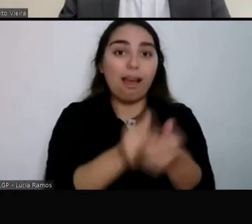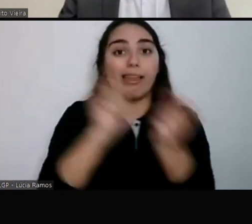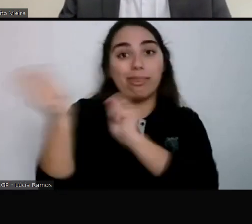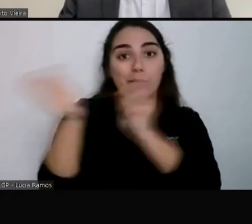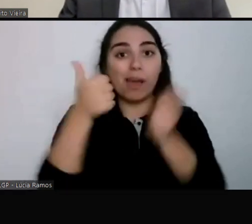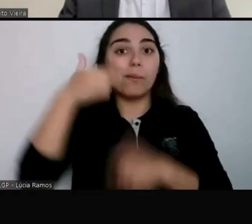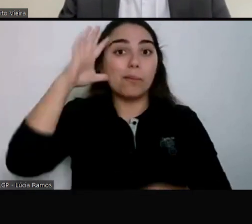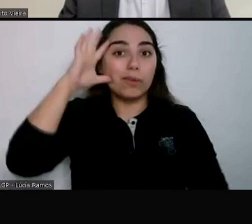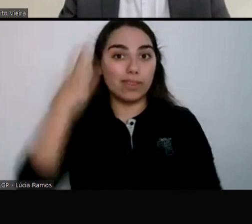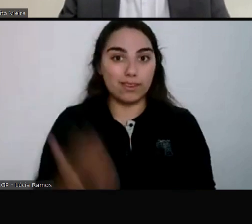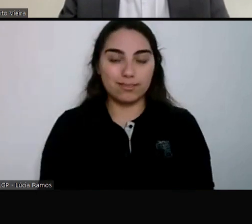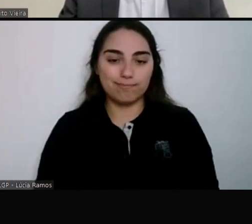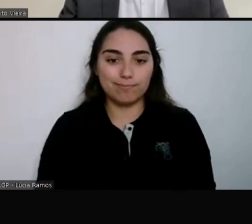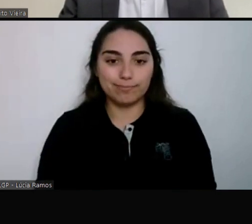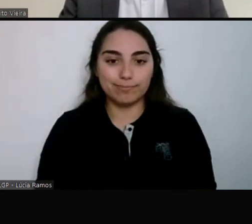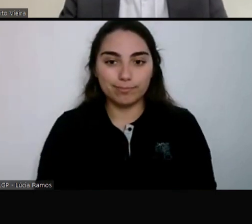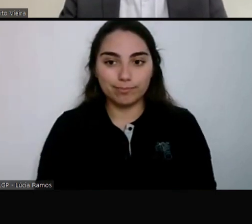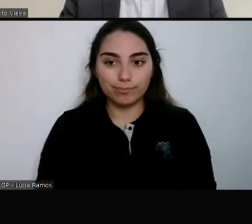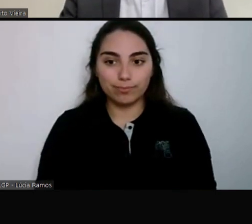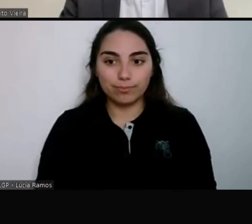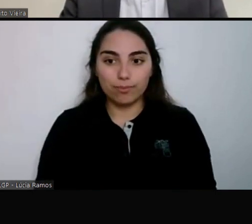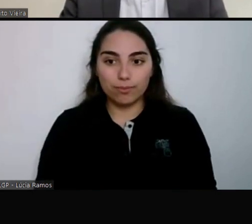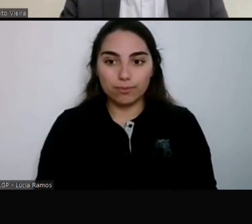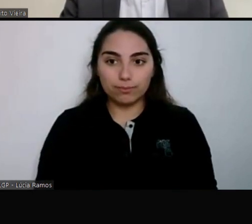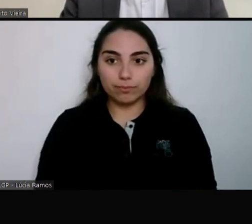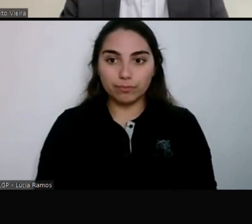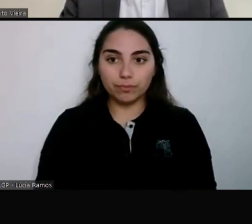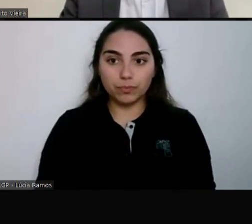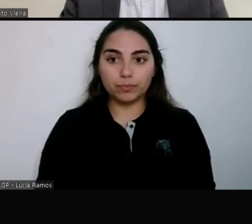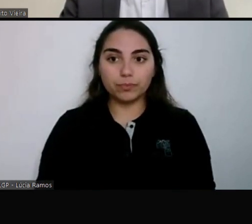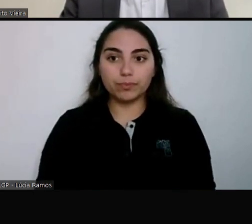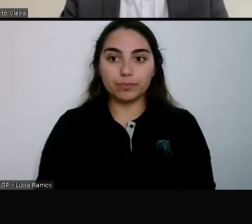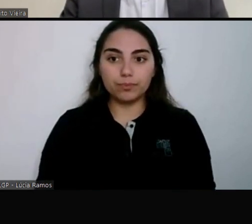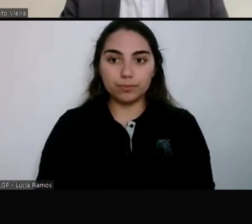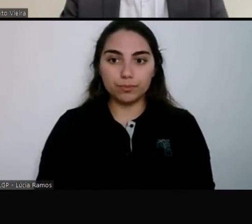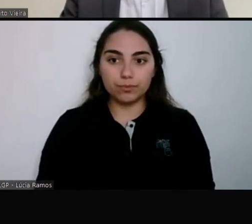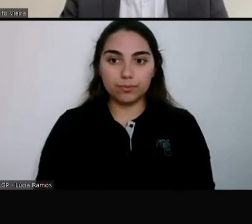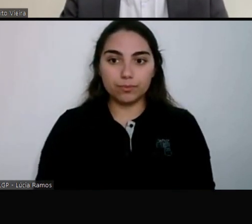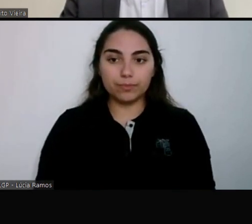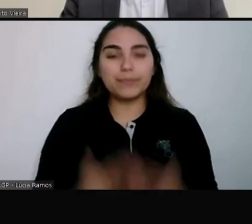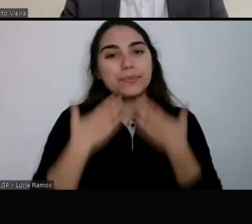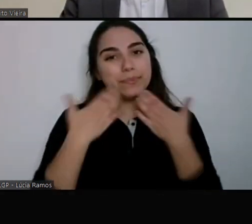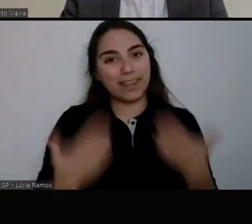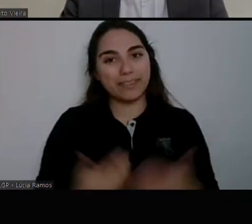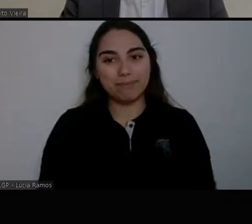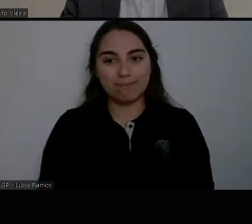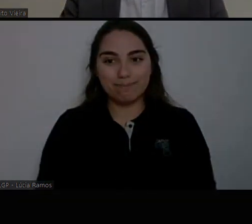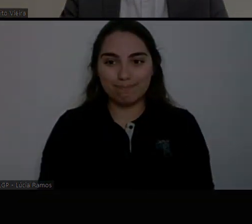Obrigado.